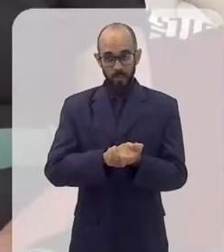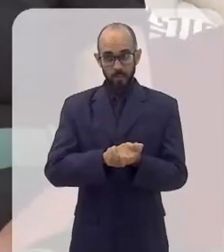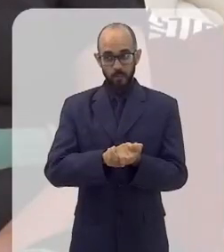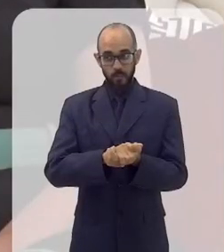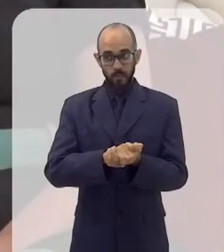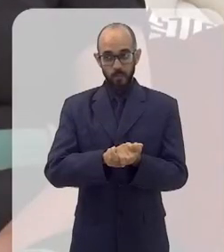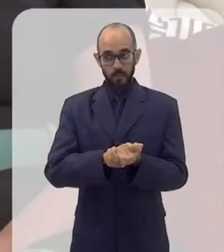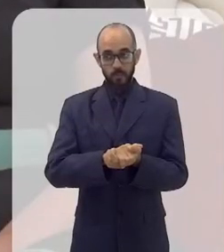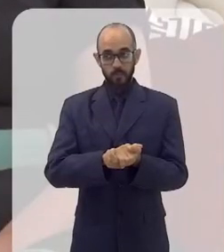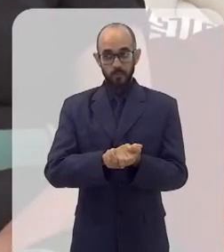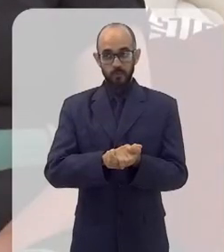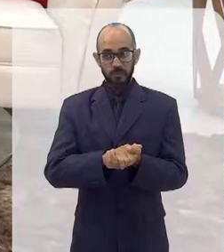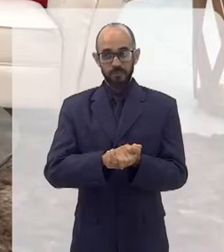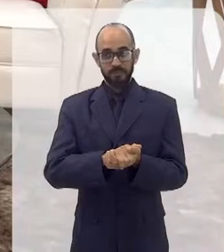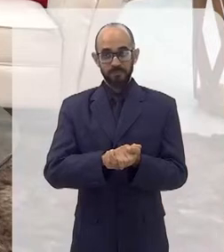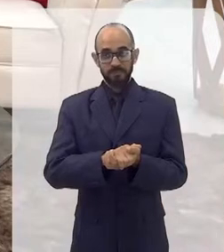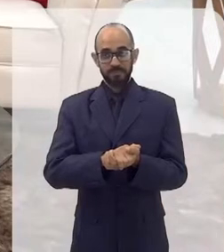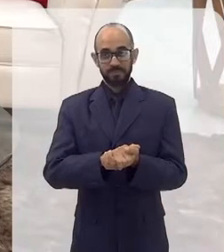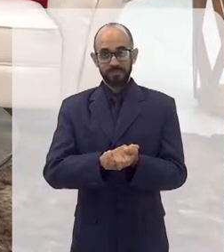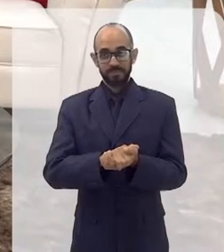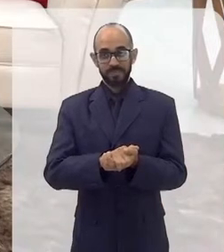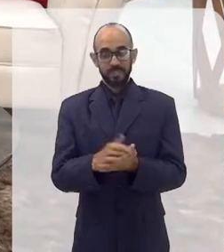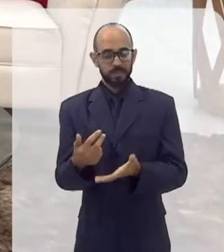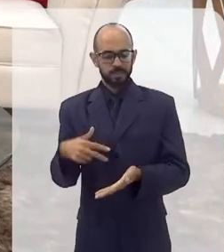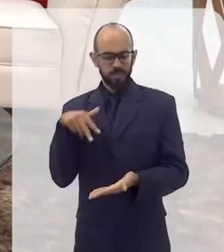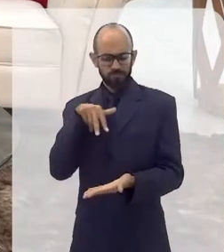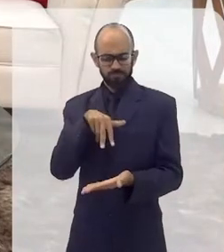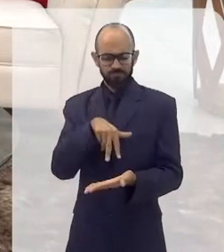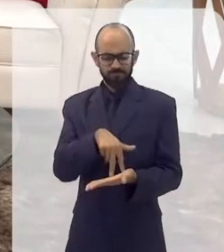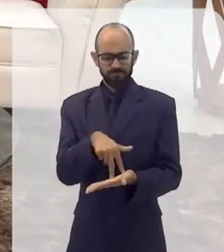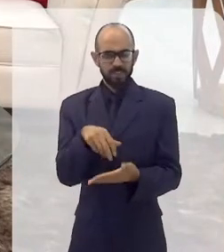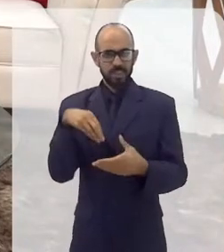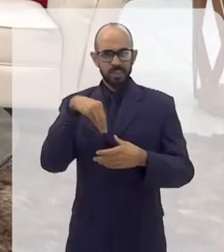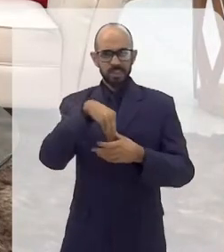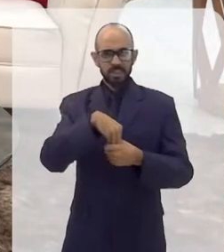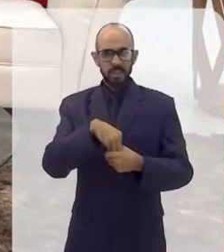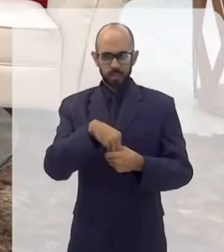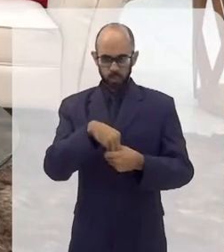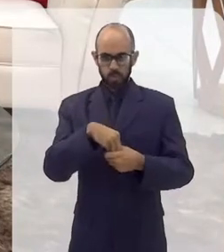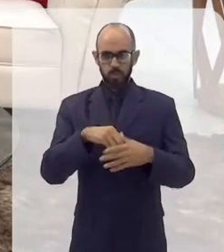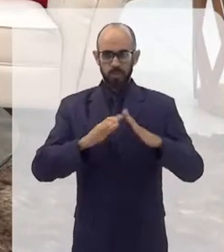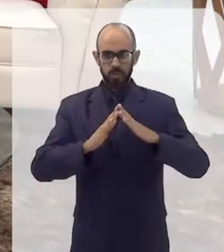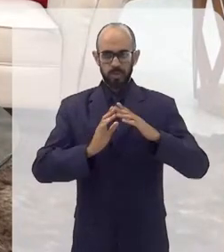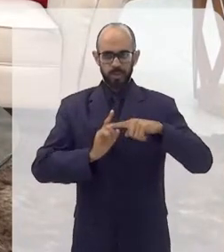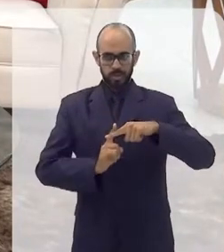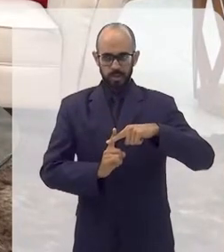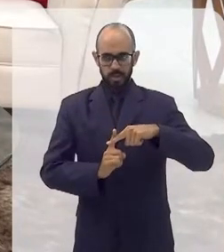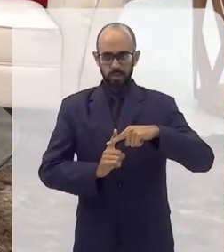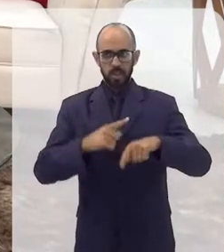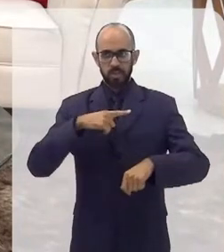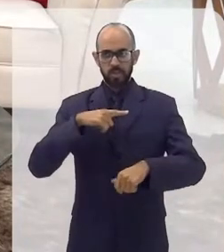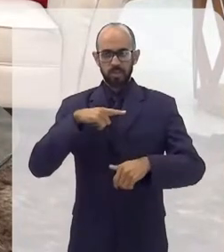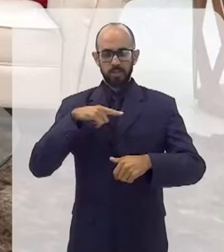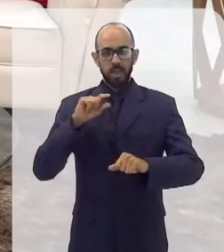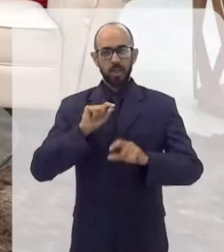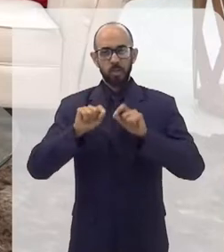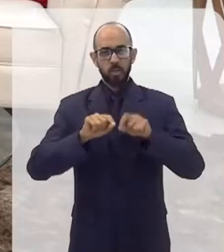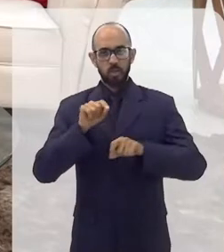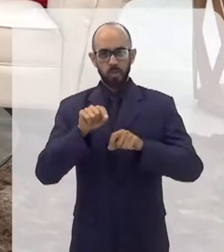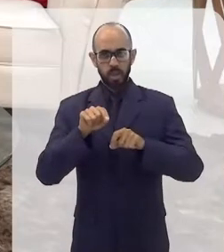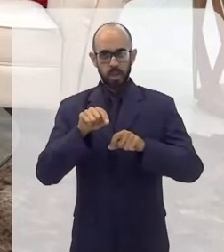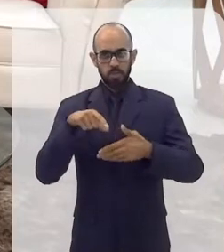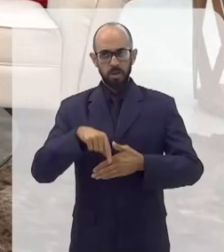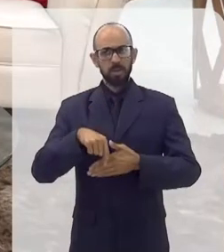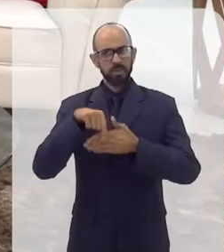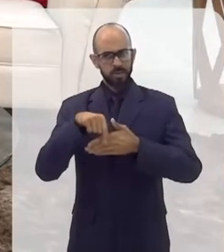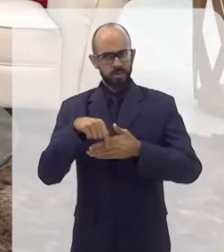casal e que ocupam dentro da igreja um cargo muito